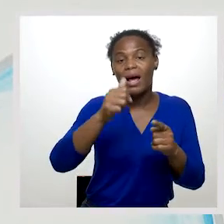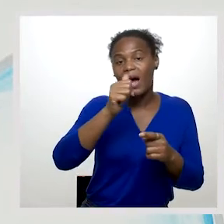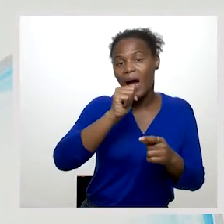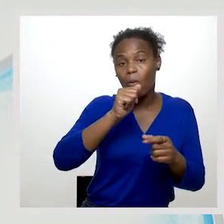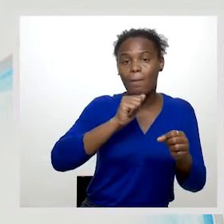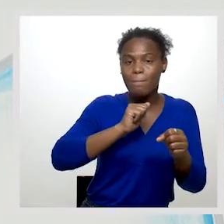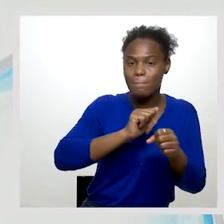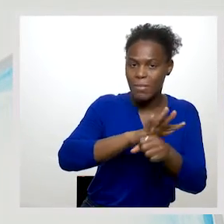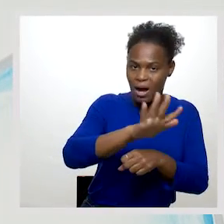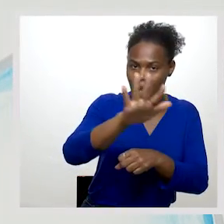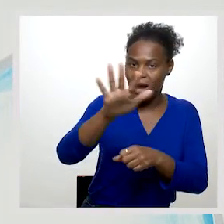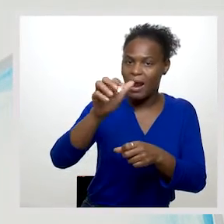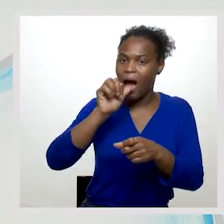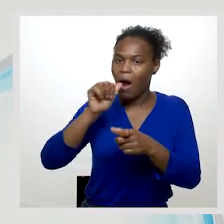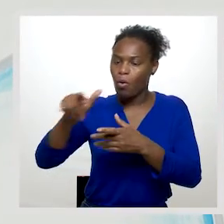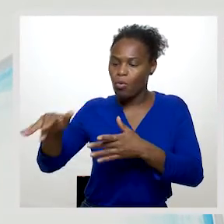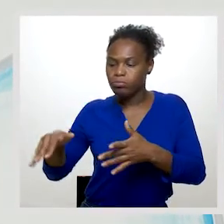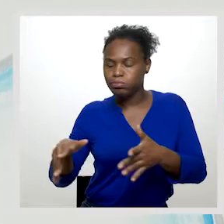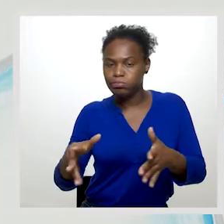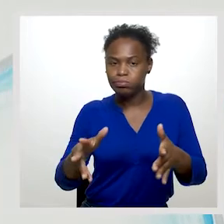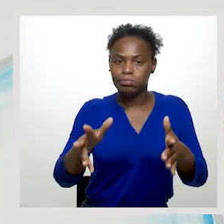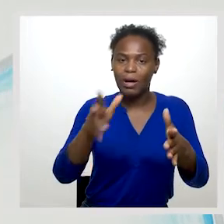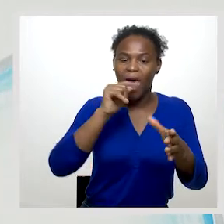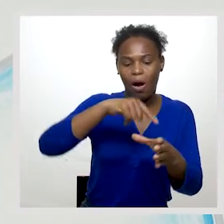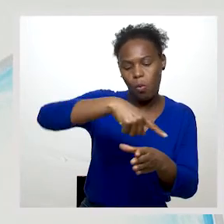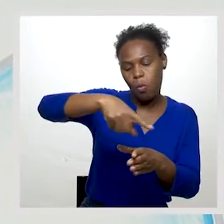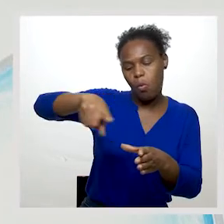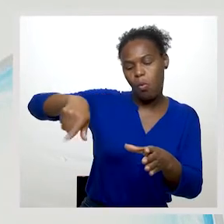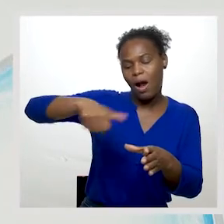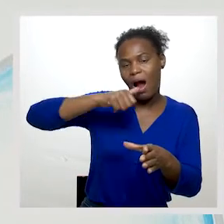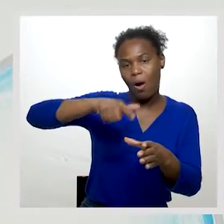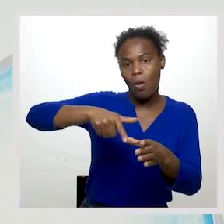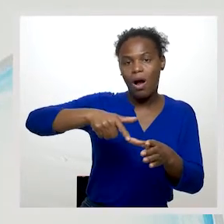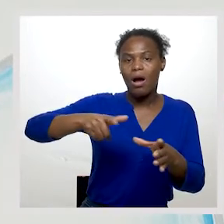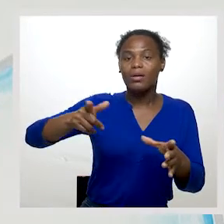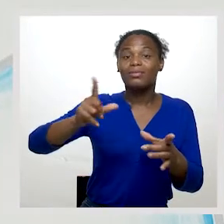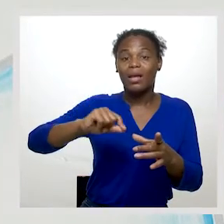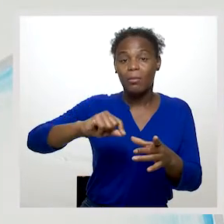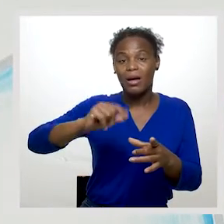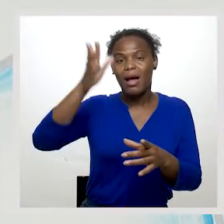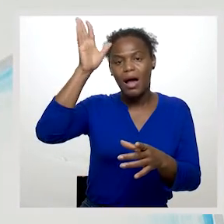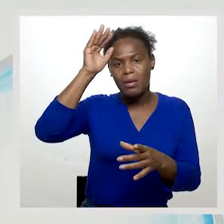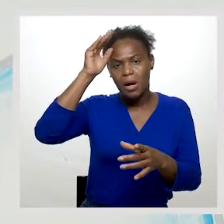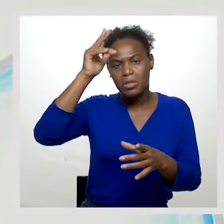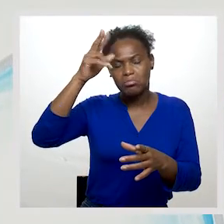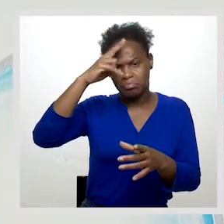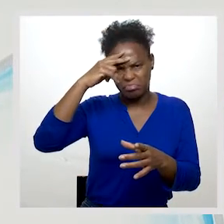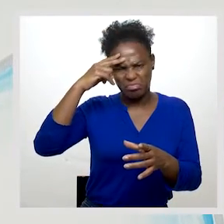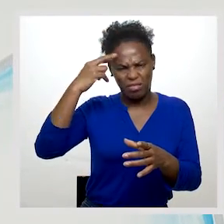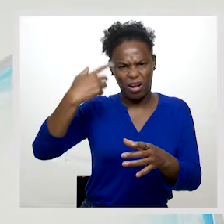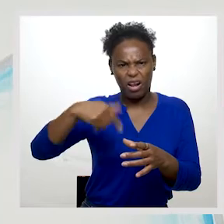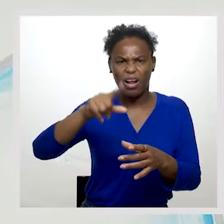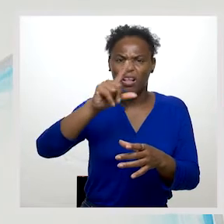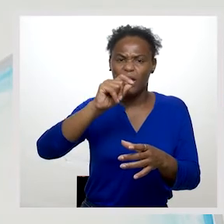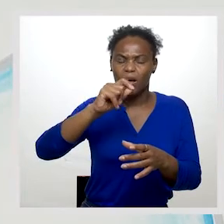da água dos mares, dos lagos, não é? Mas também temos a transpiração dos animais,